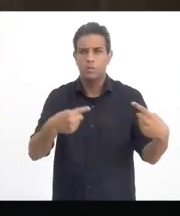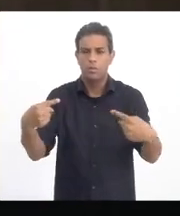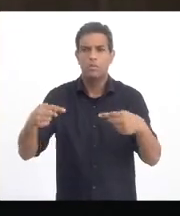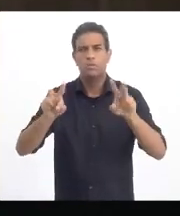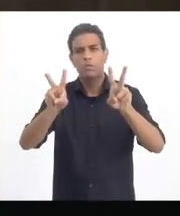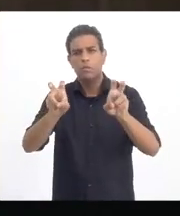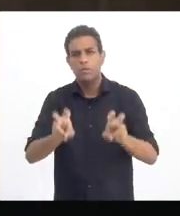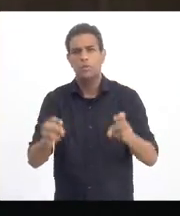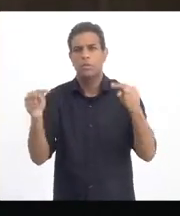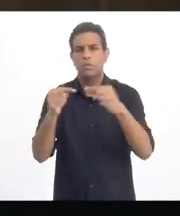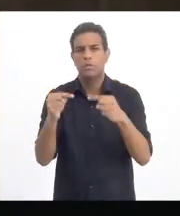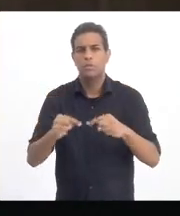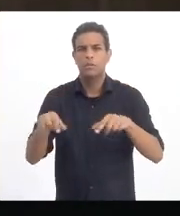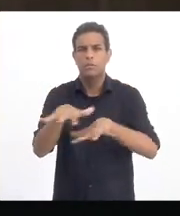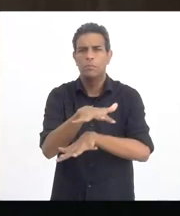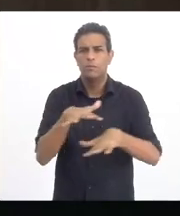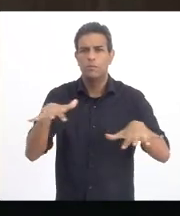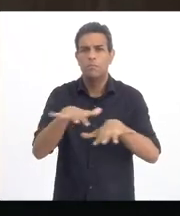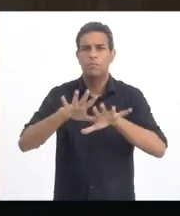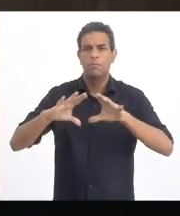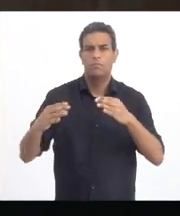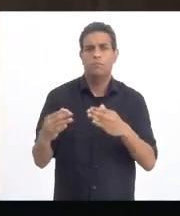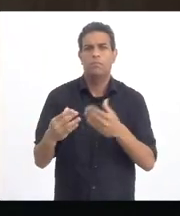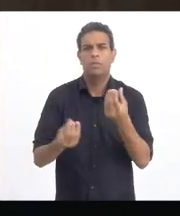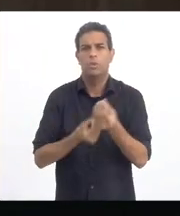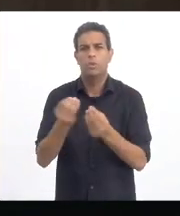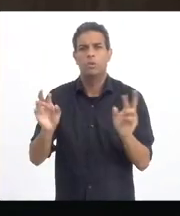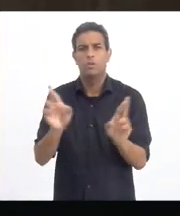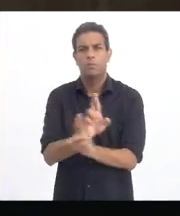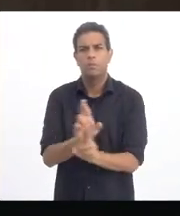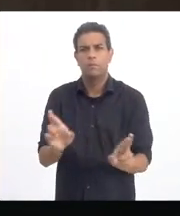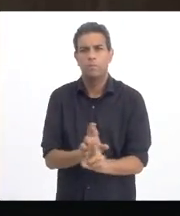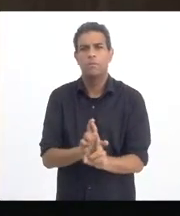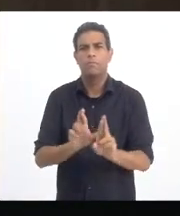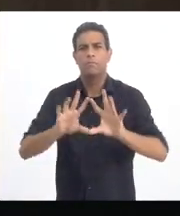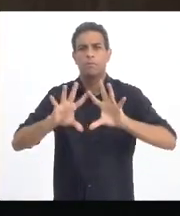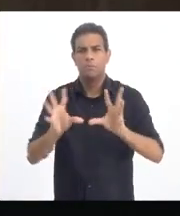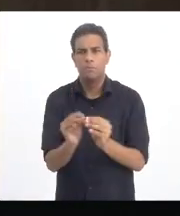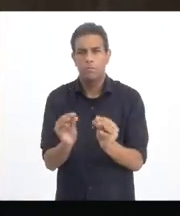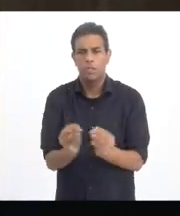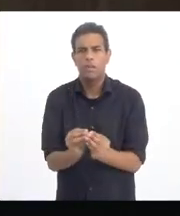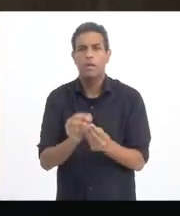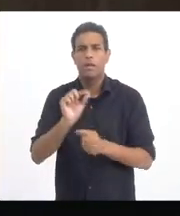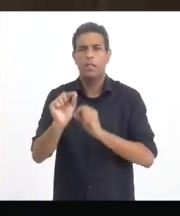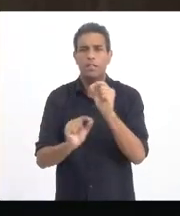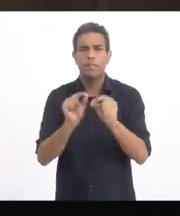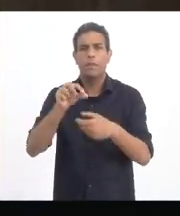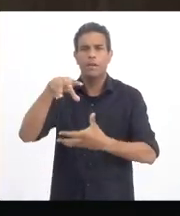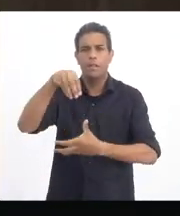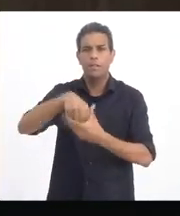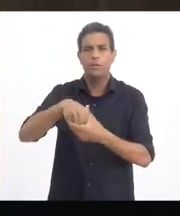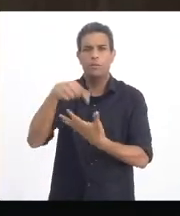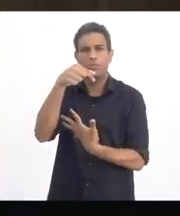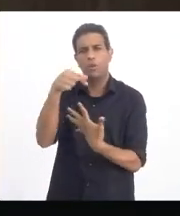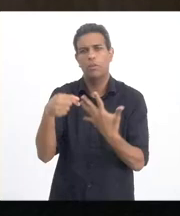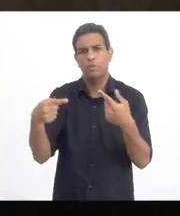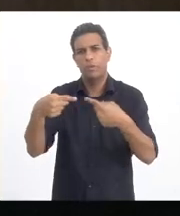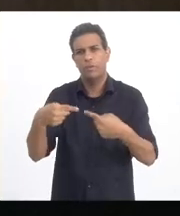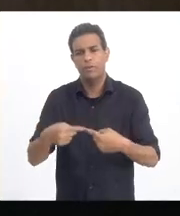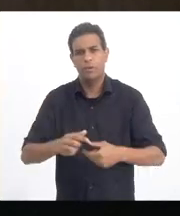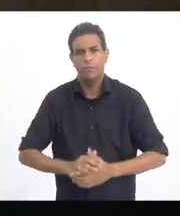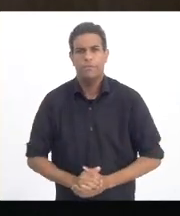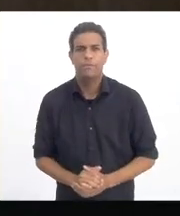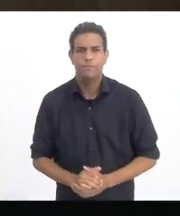esse projeto. O primeiro deles é com relação ao desconto previdenciário que foi aplicado a todos